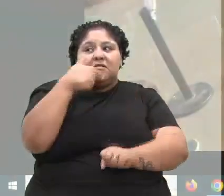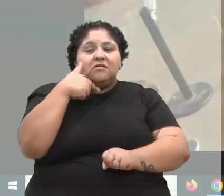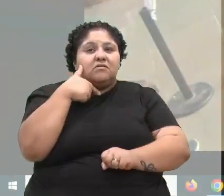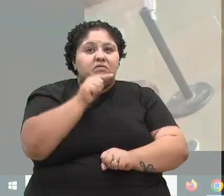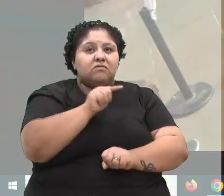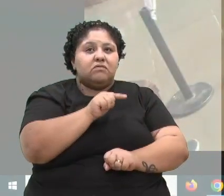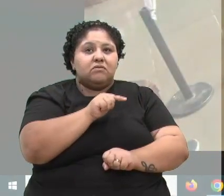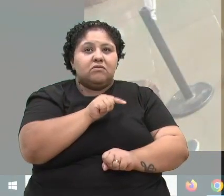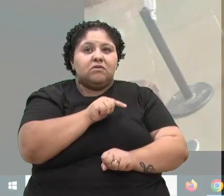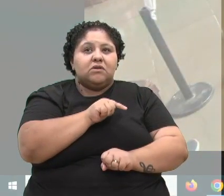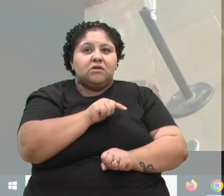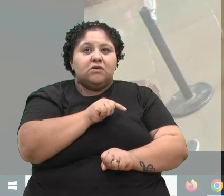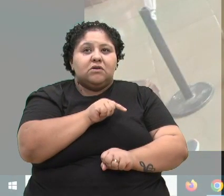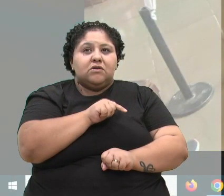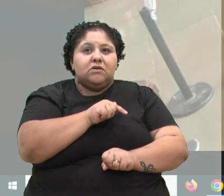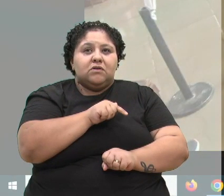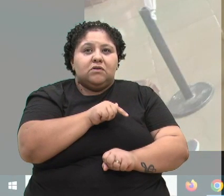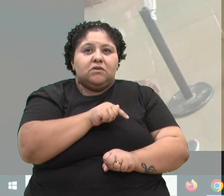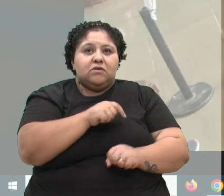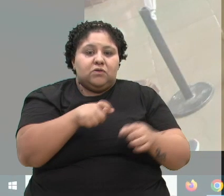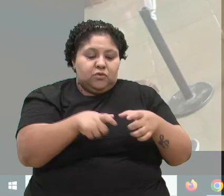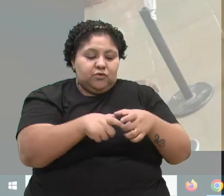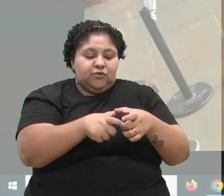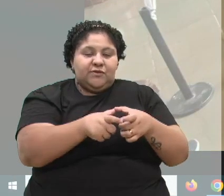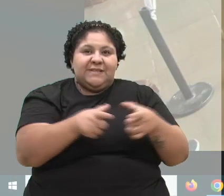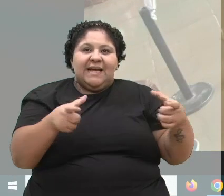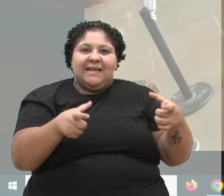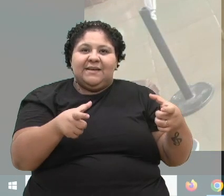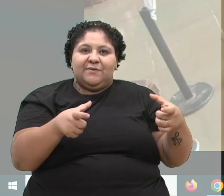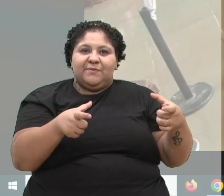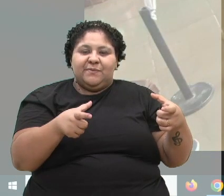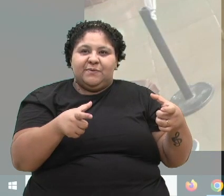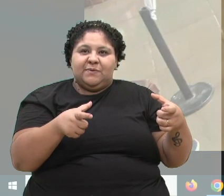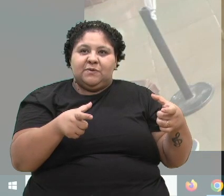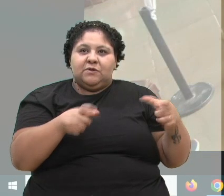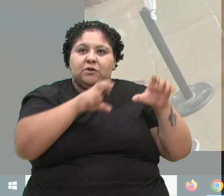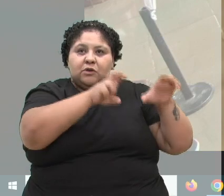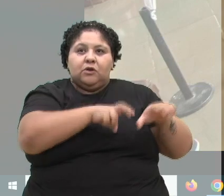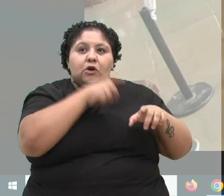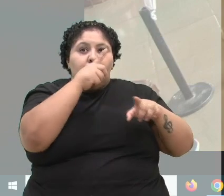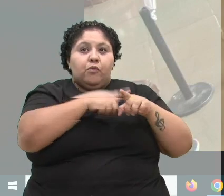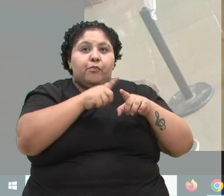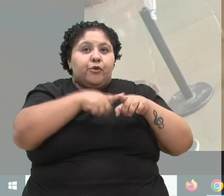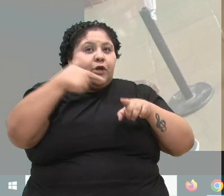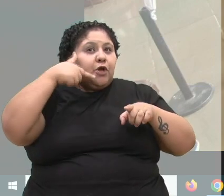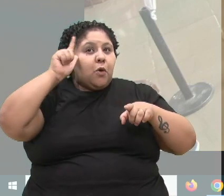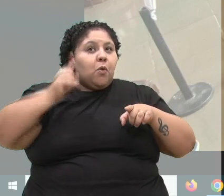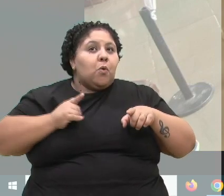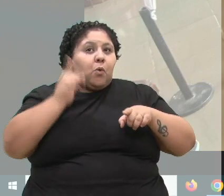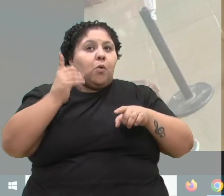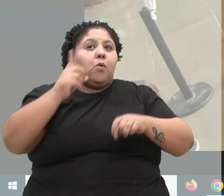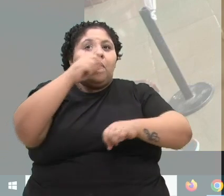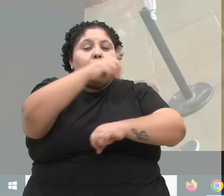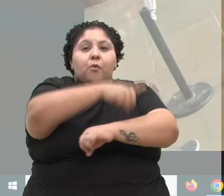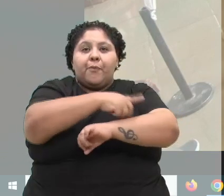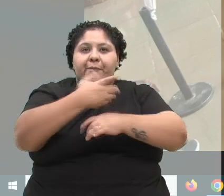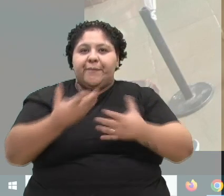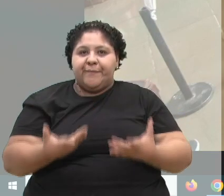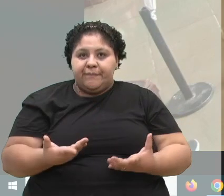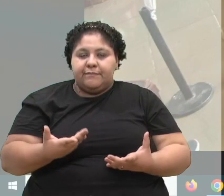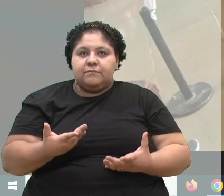de produtor. Por quê? Porque ontem era o último dia. Ou renovava ontem ou não renovava